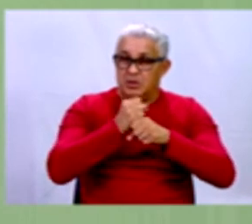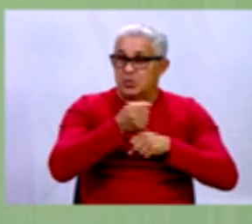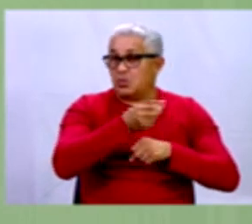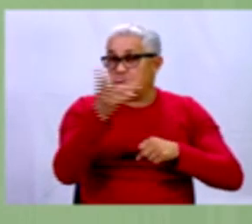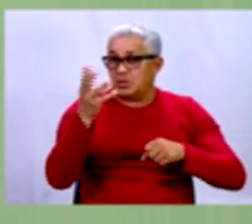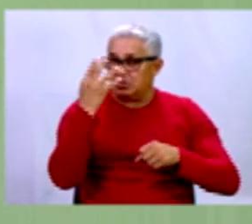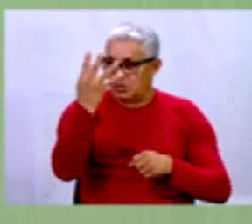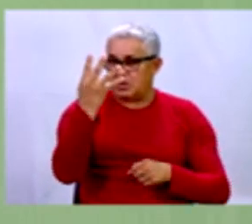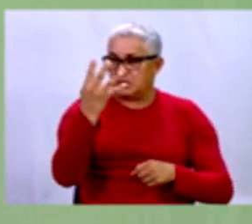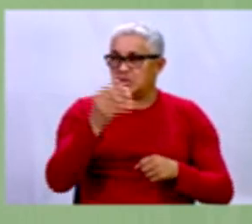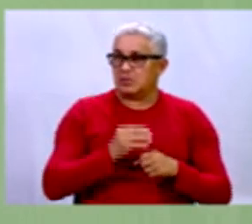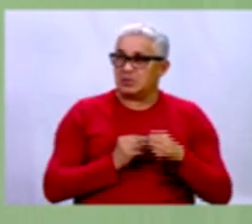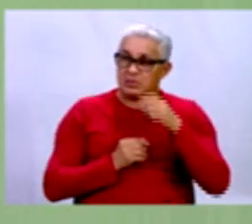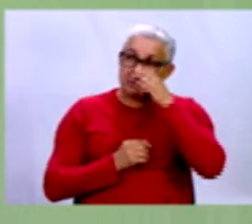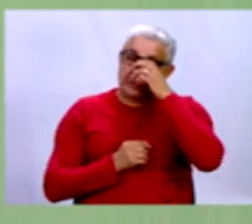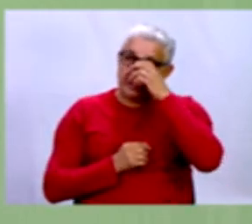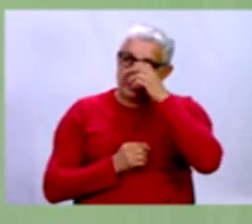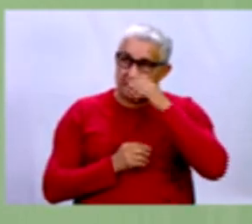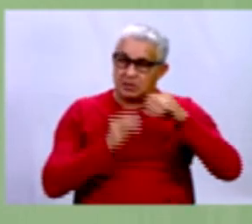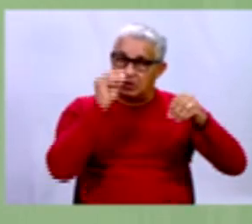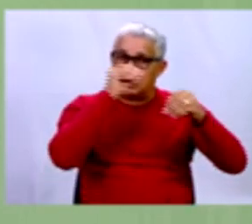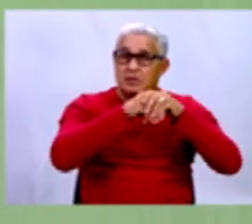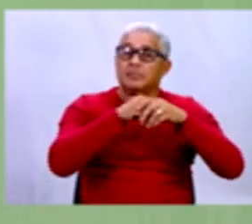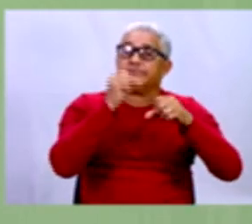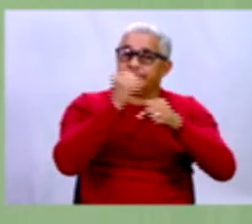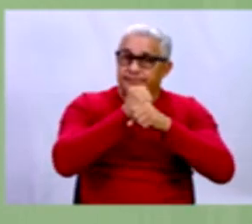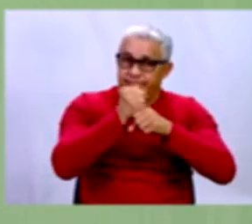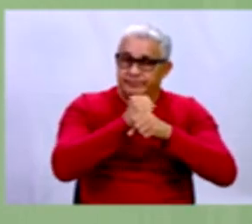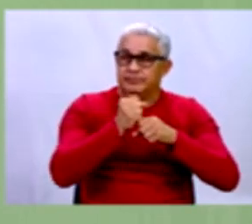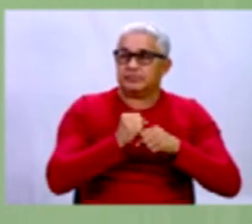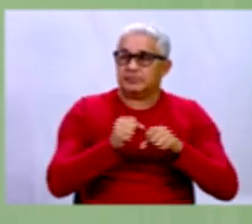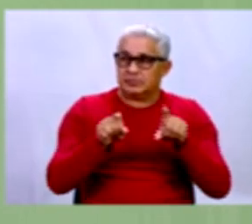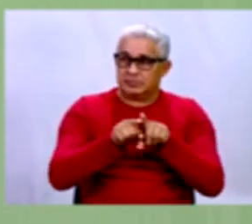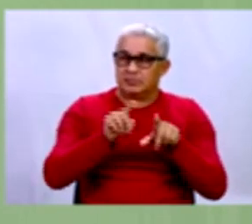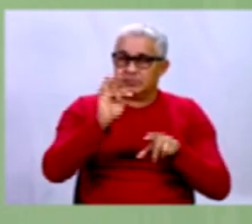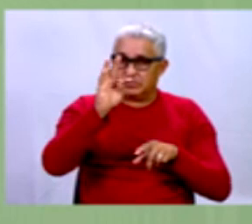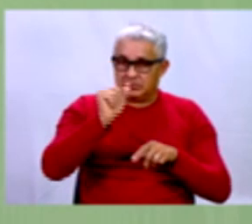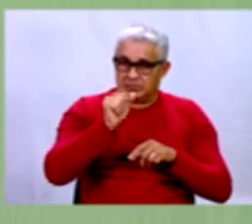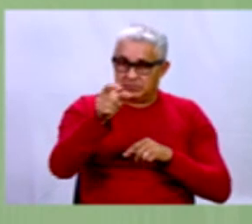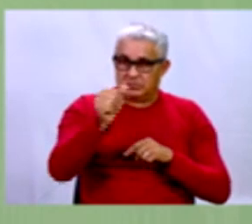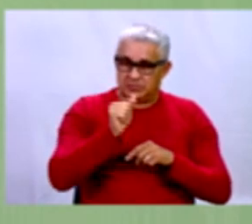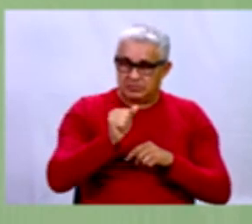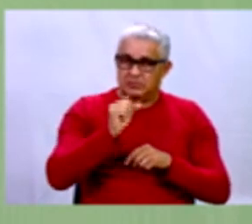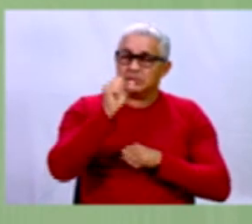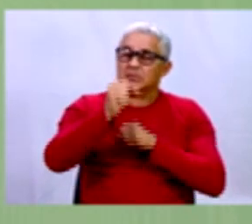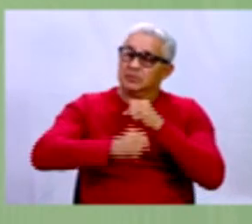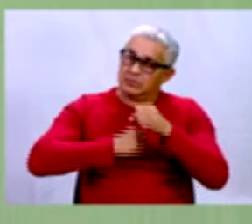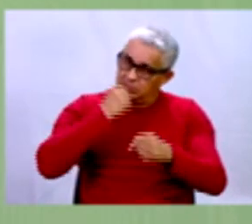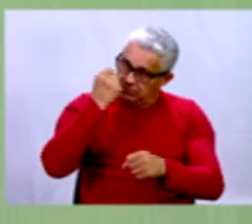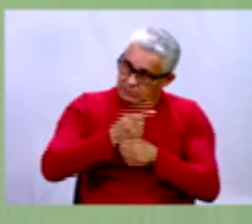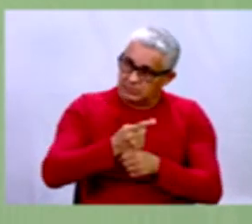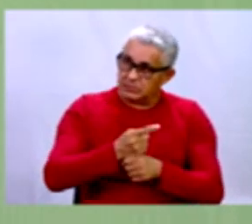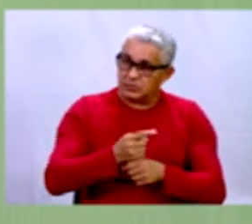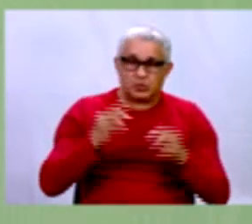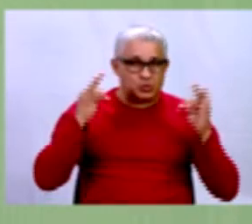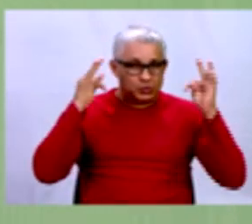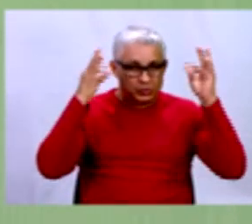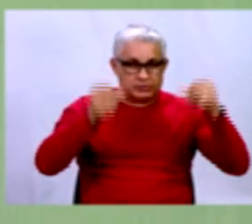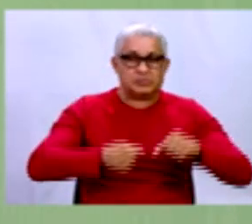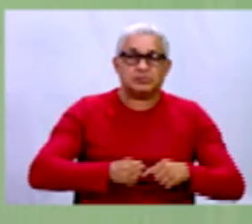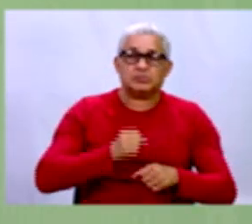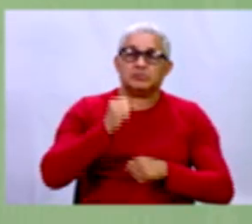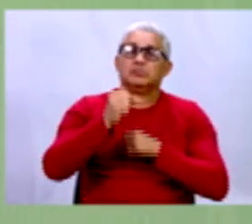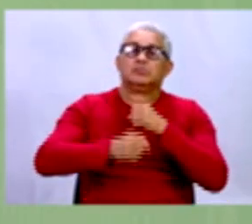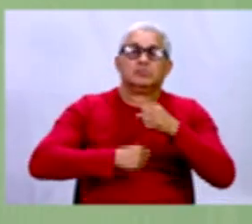dos depósitos está em anos e a taxa também está anual, a gente pode deixar tudo anual, a gente não